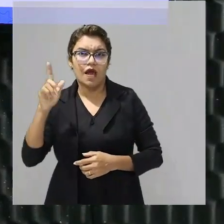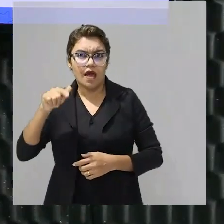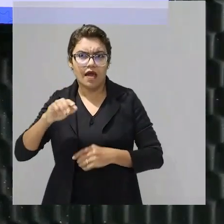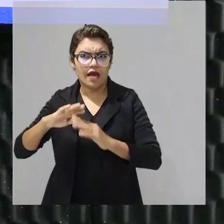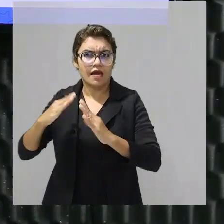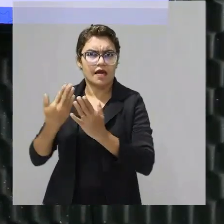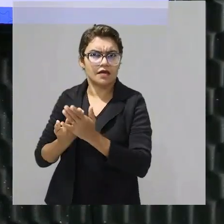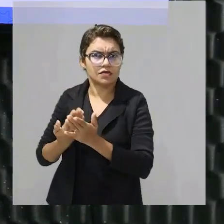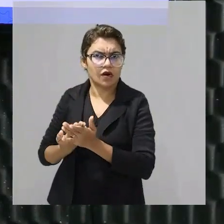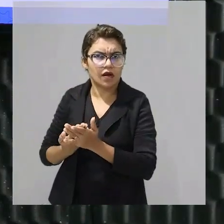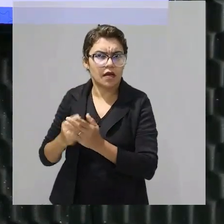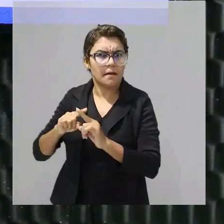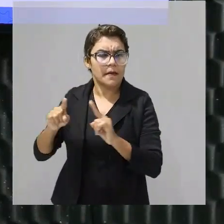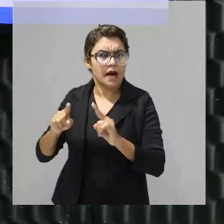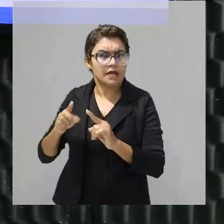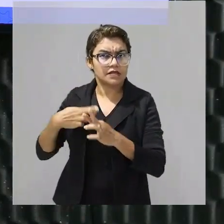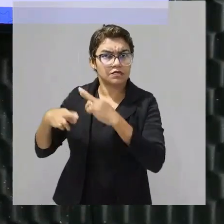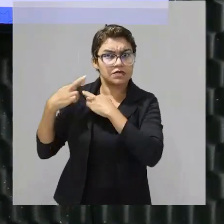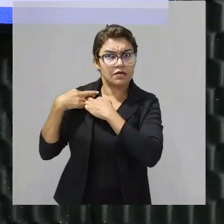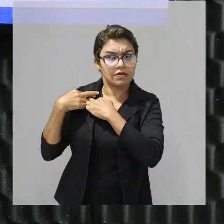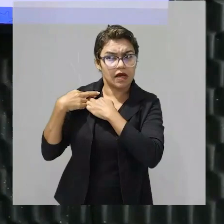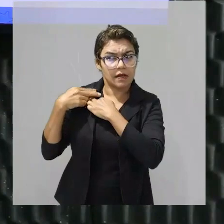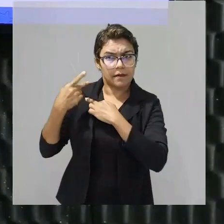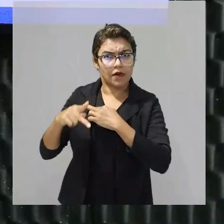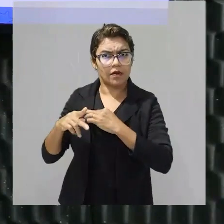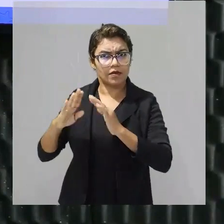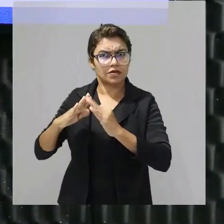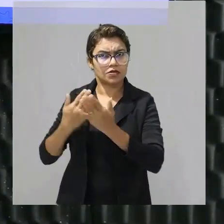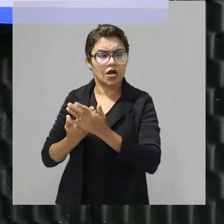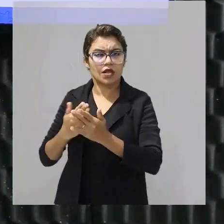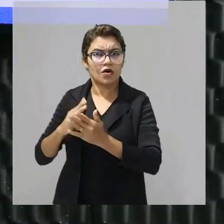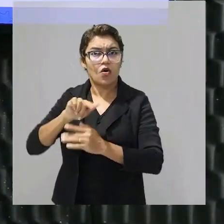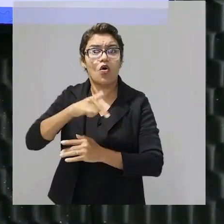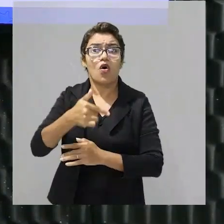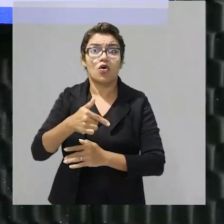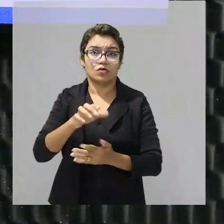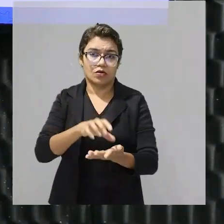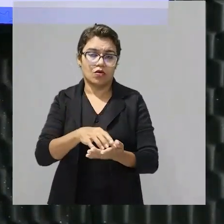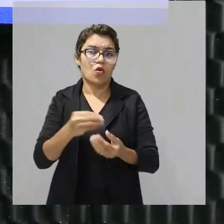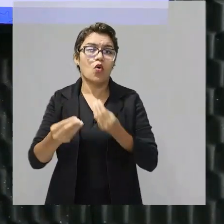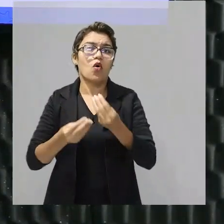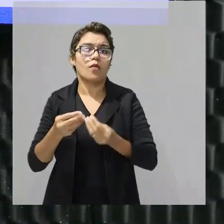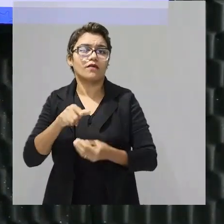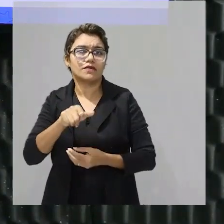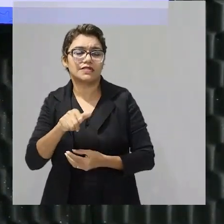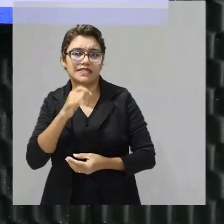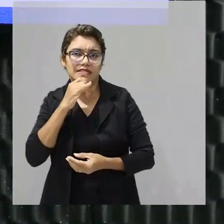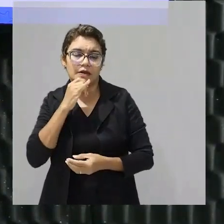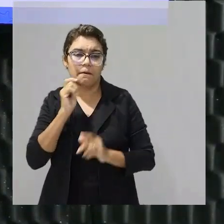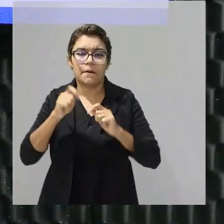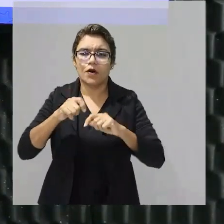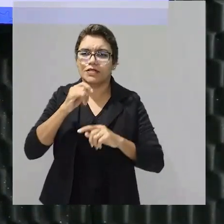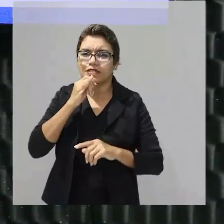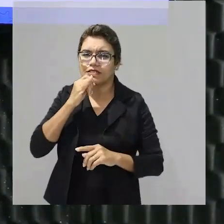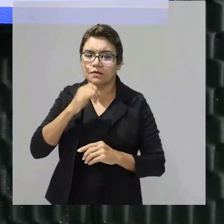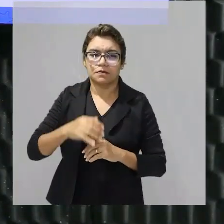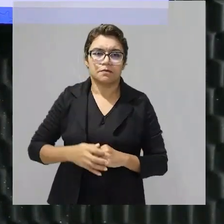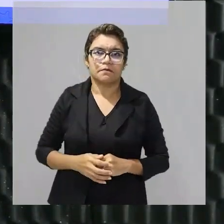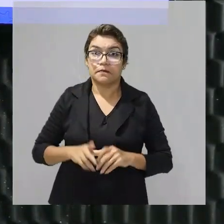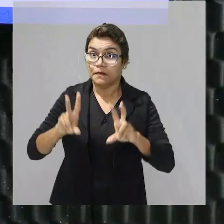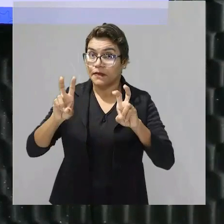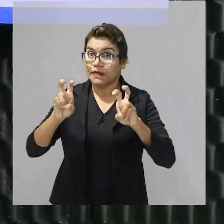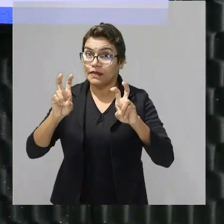muito cuidado aqui. O que acontece com os agentes? As pessoas acabam atribuindo responsabilidade a órgãos que não são